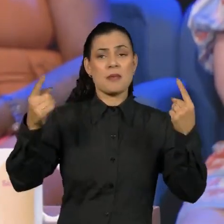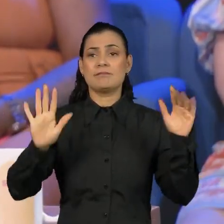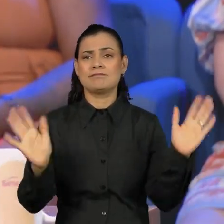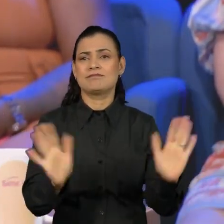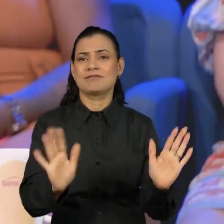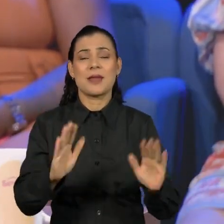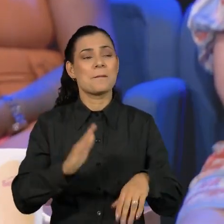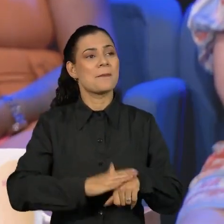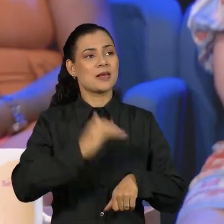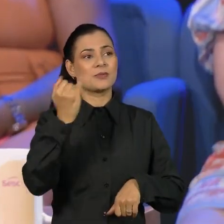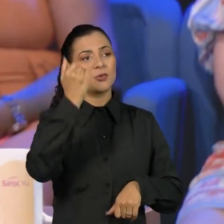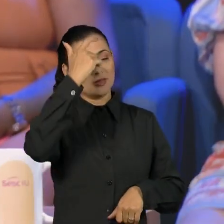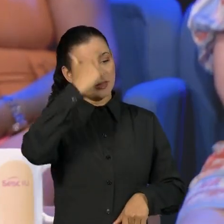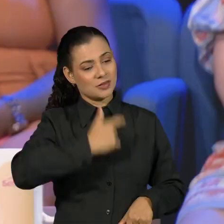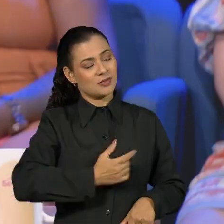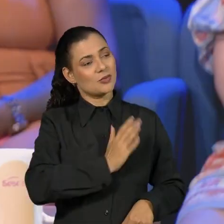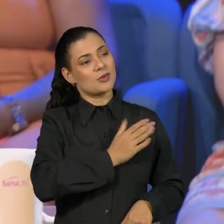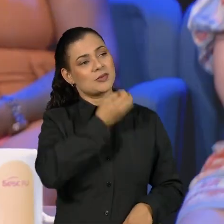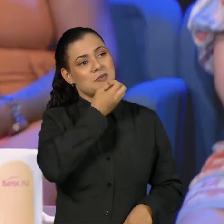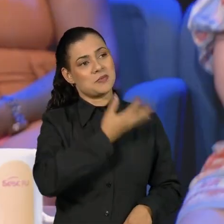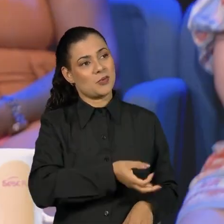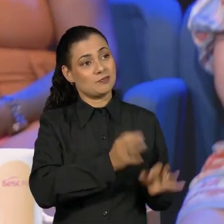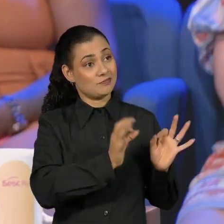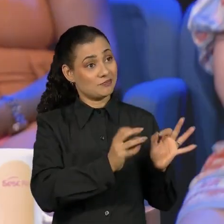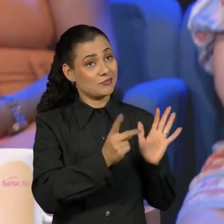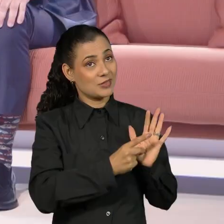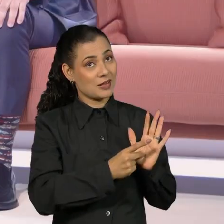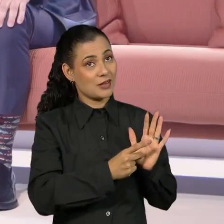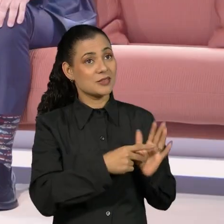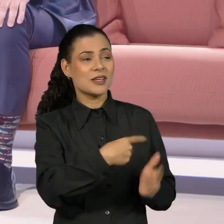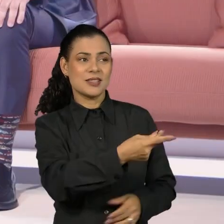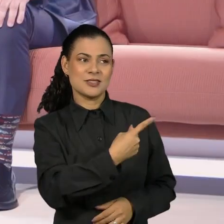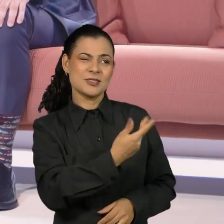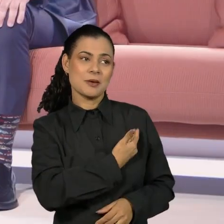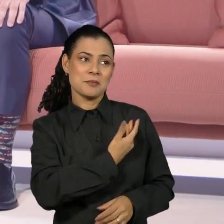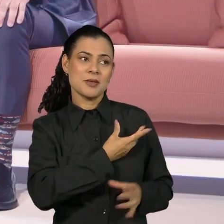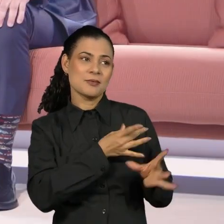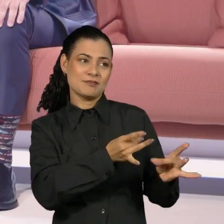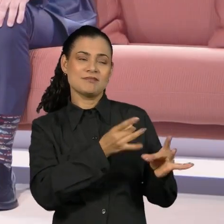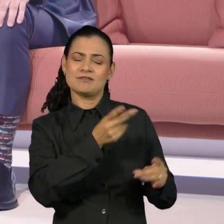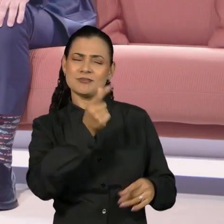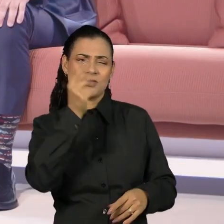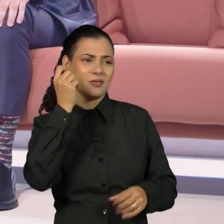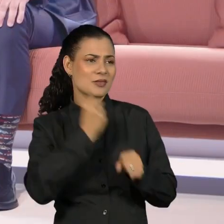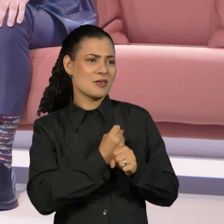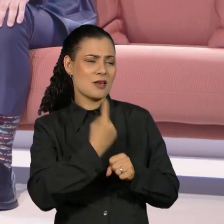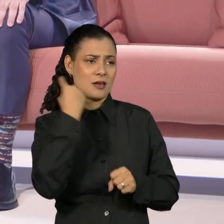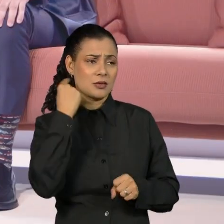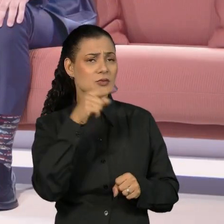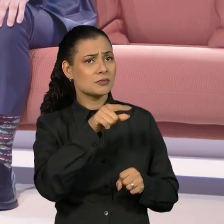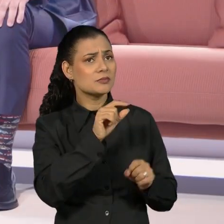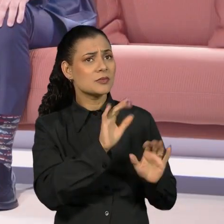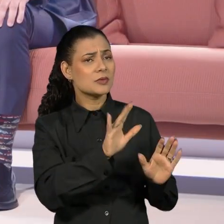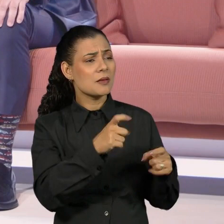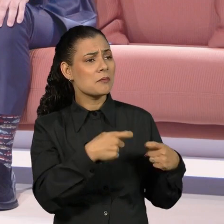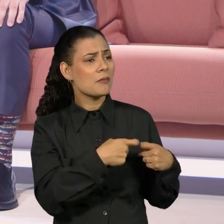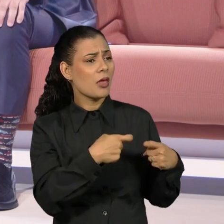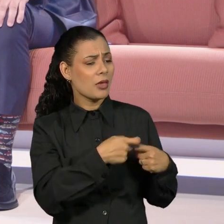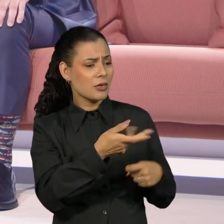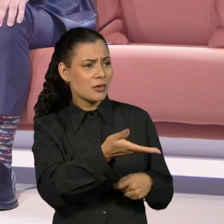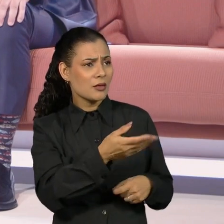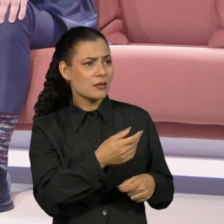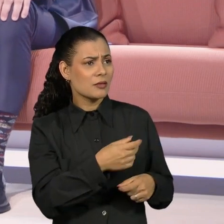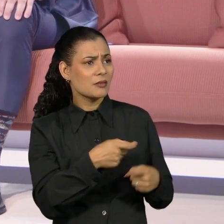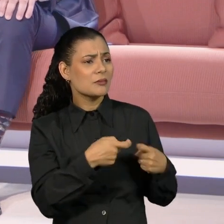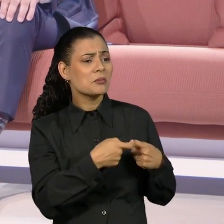mais importante na vida é ser bom. Desculpa, a gente é amigo há muito tempo, então eu tenho essa liberdade. Essas meias,